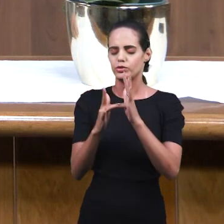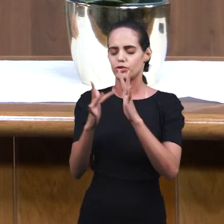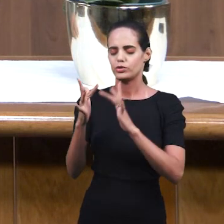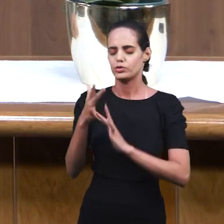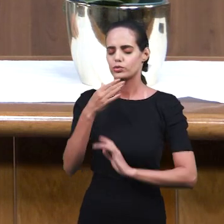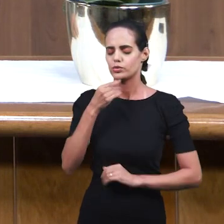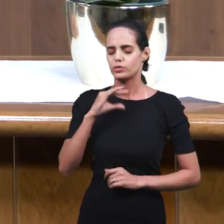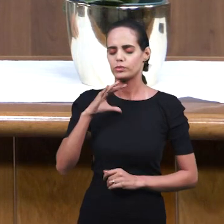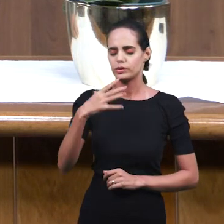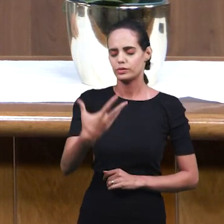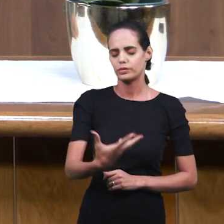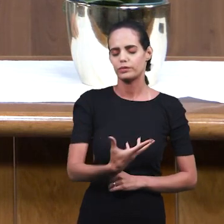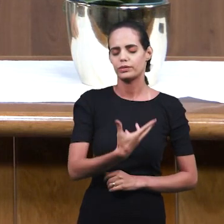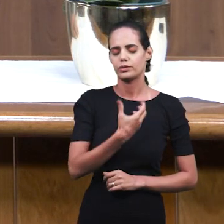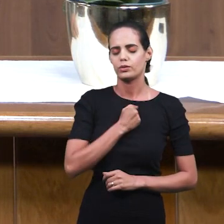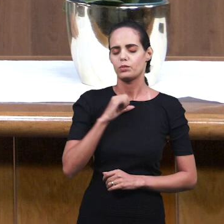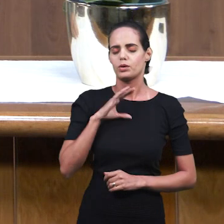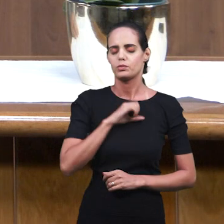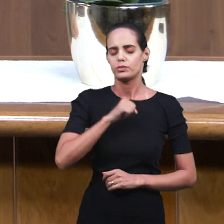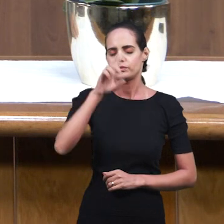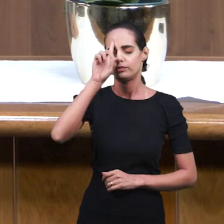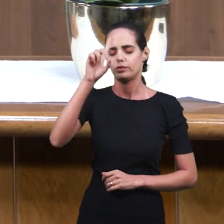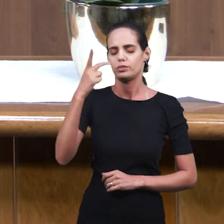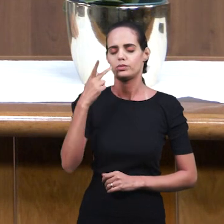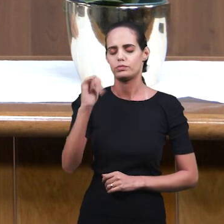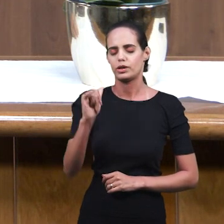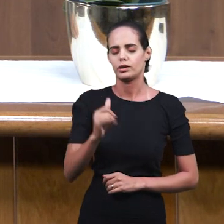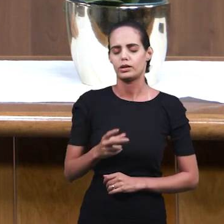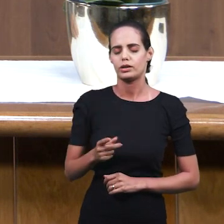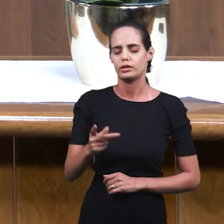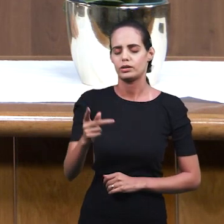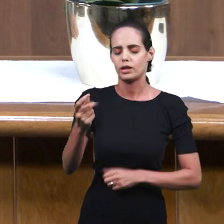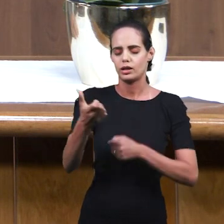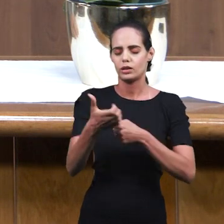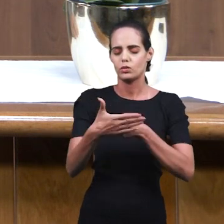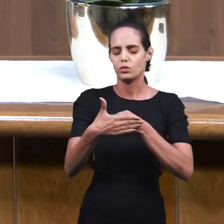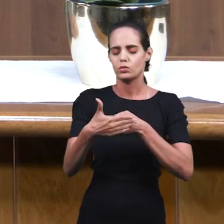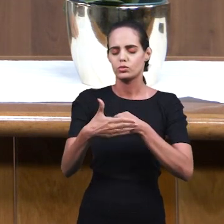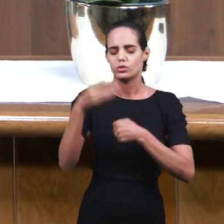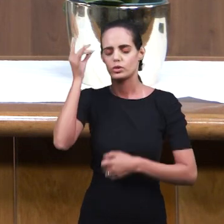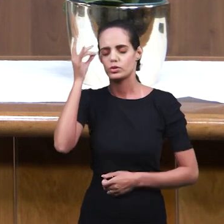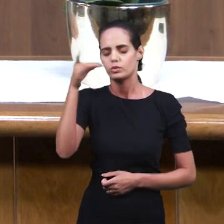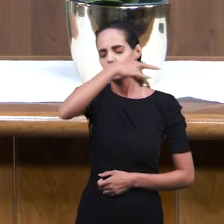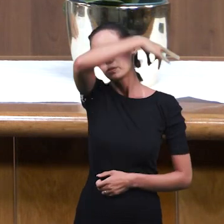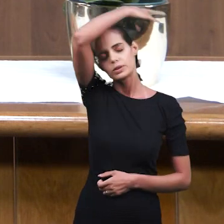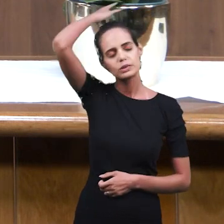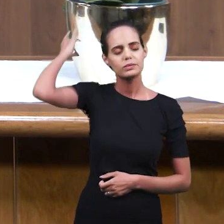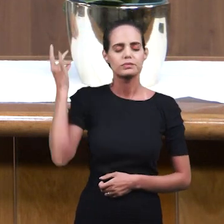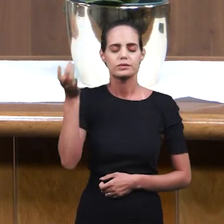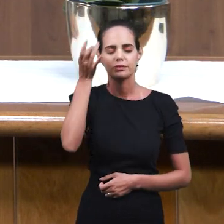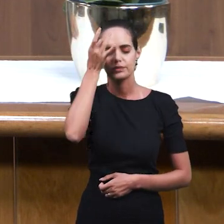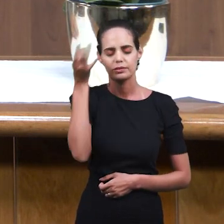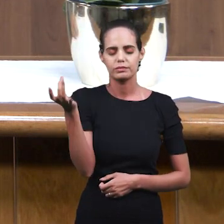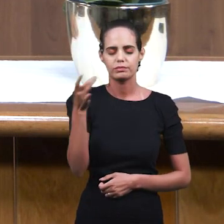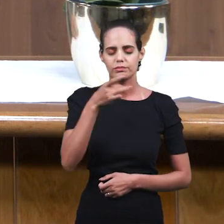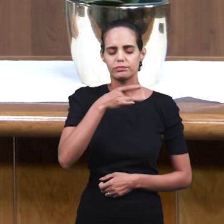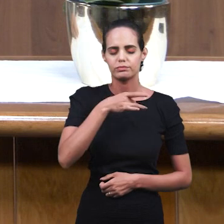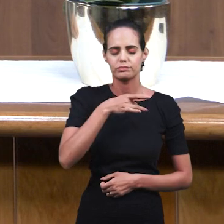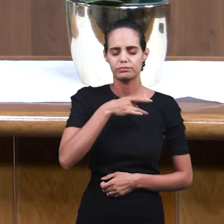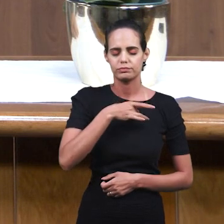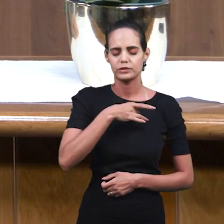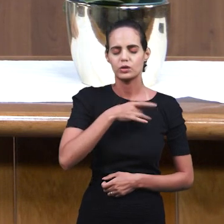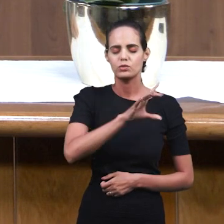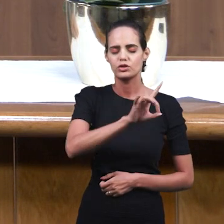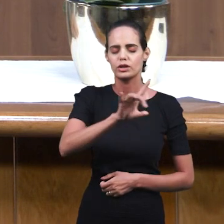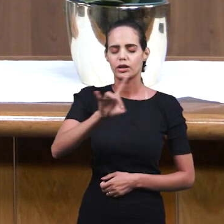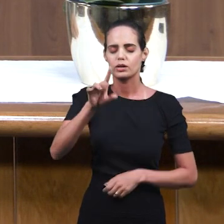e Salvador Jesus Cristo, o amor de Deus, o nosso eterno Pai, as doces, santas e ternas consolações do Espírito Santo, repousem sobre vós, irmãos,